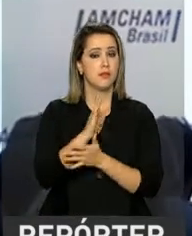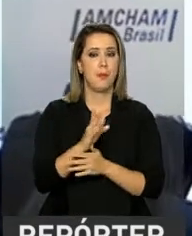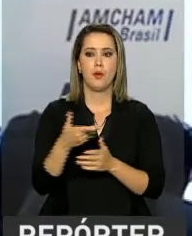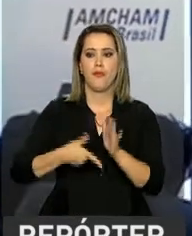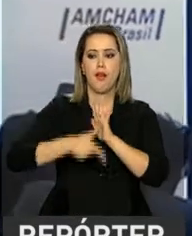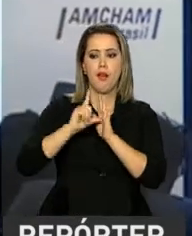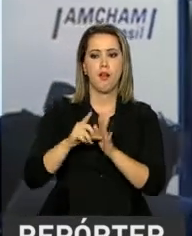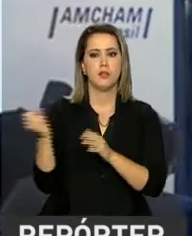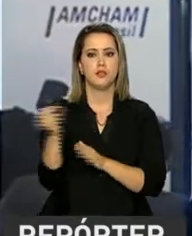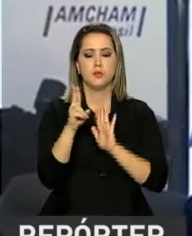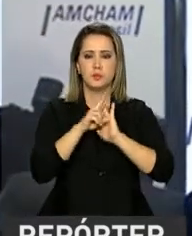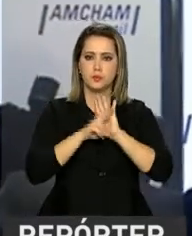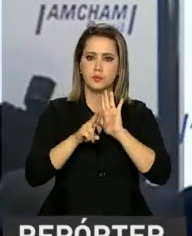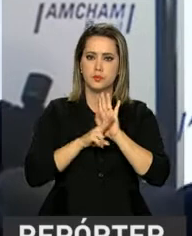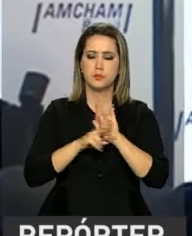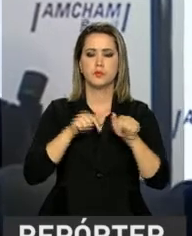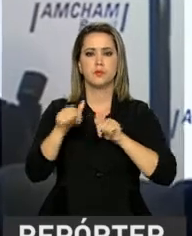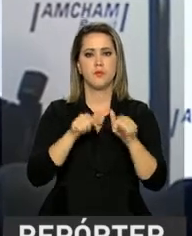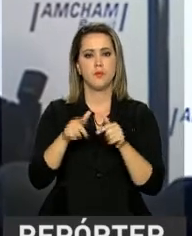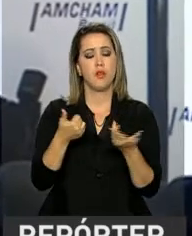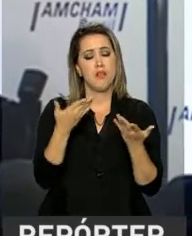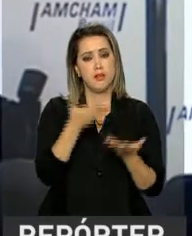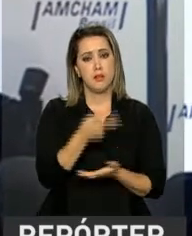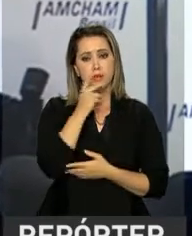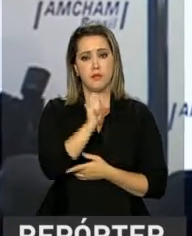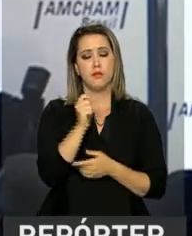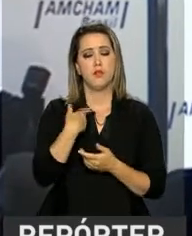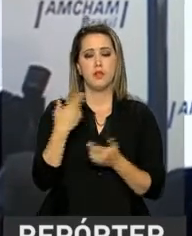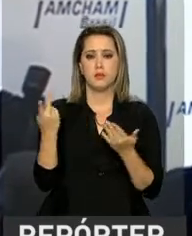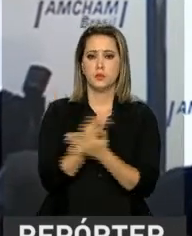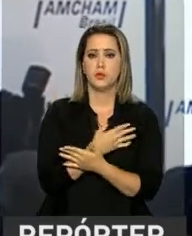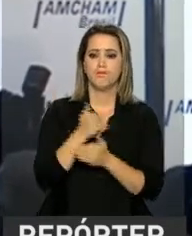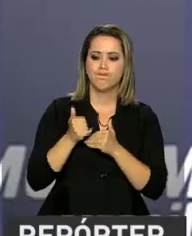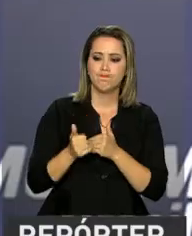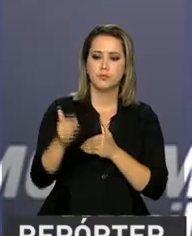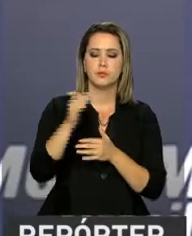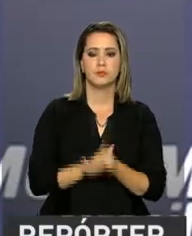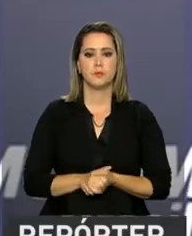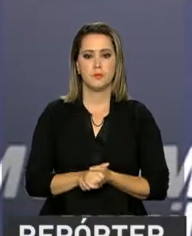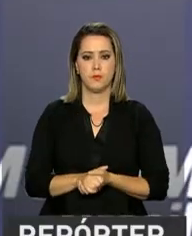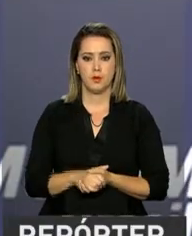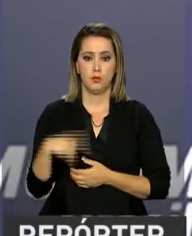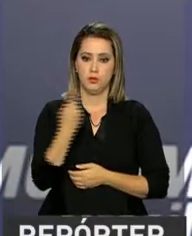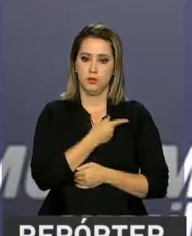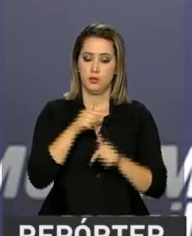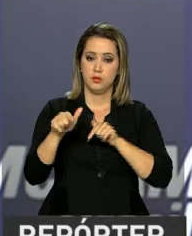quanto antes as reformas da Previdência e Trabalhista, que, segundo ele, terão efeitos duradouros. As